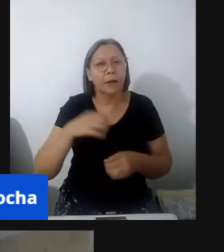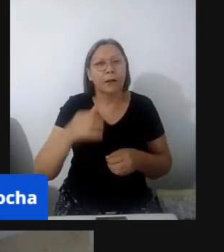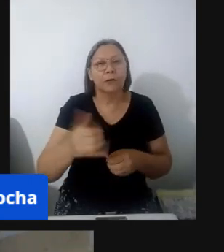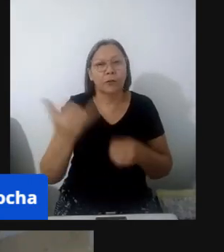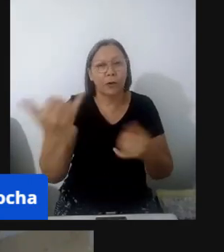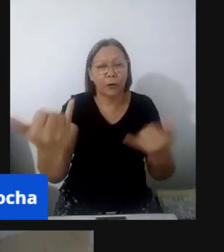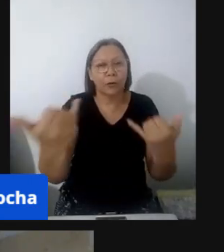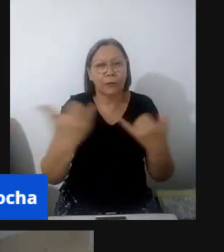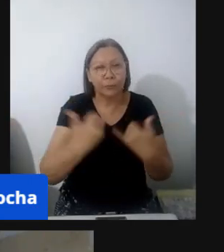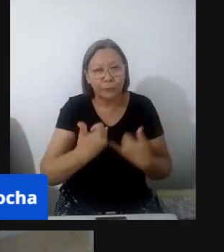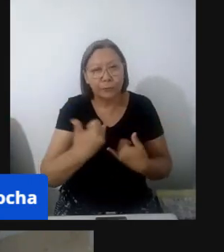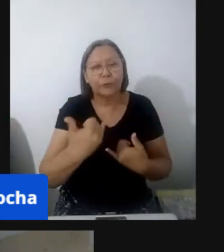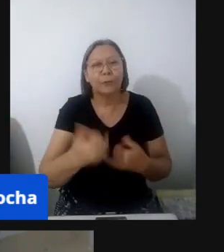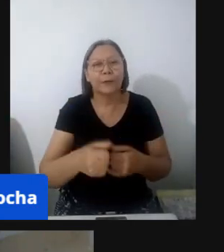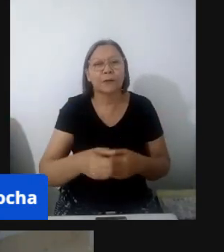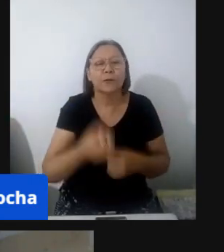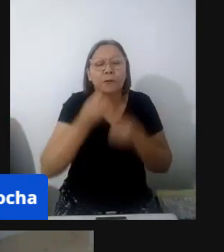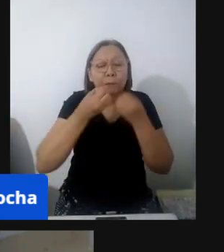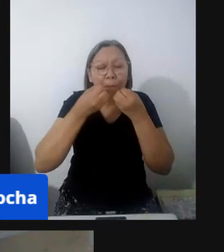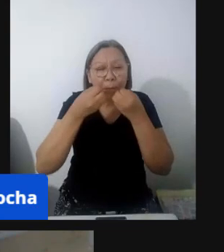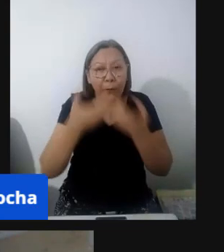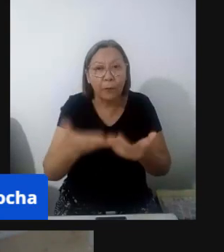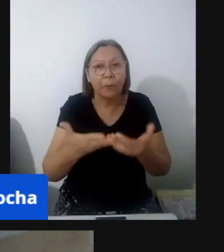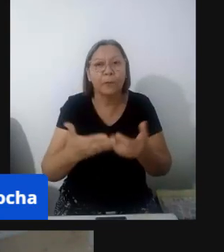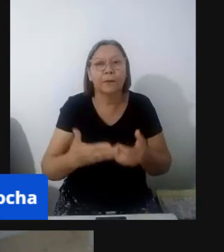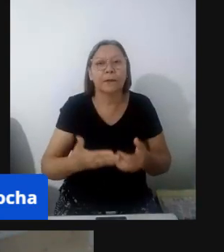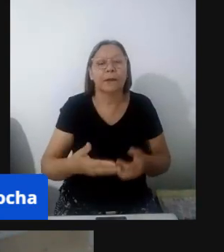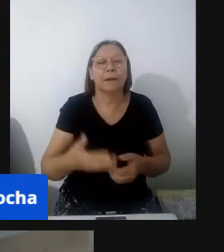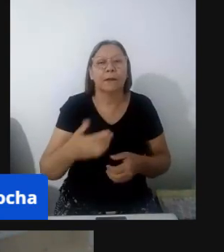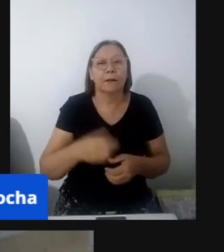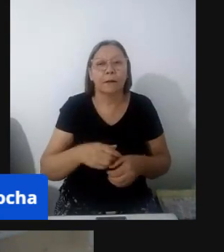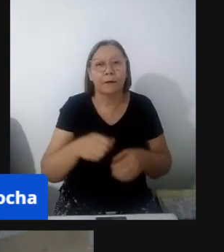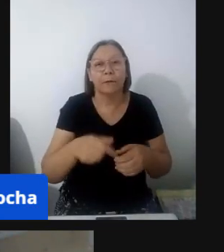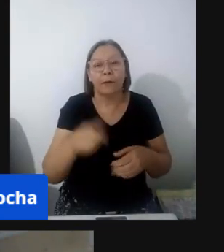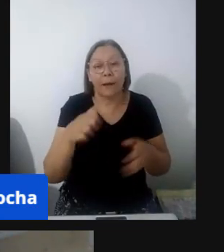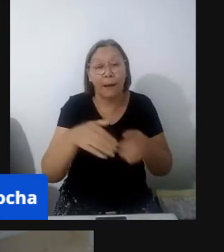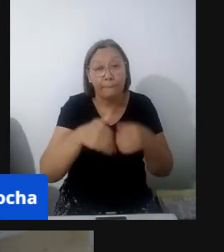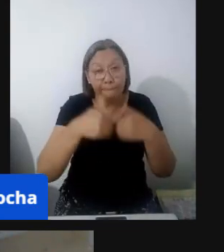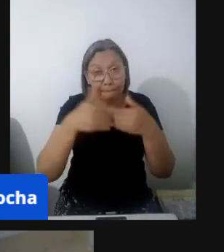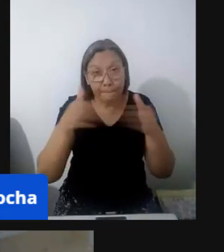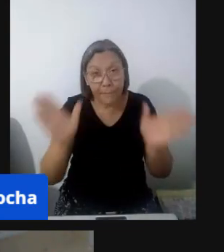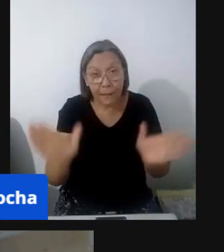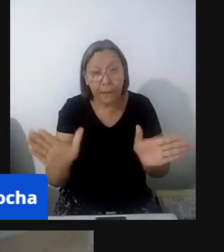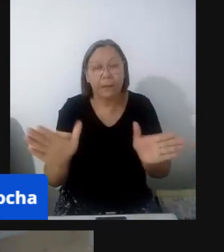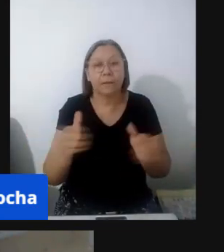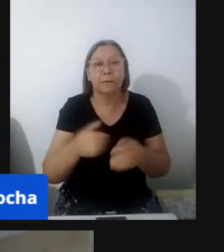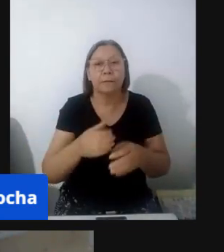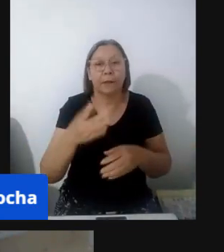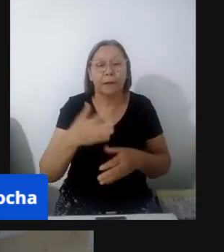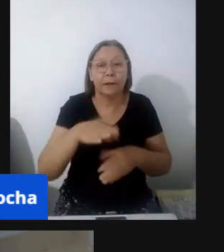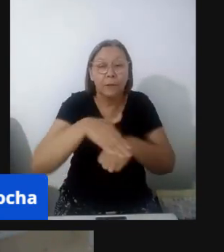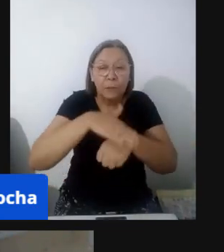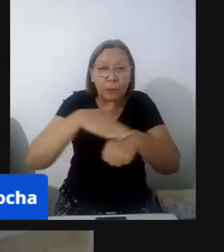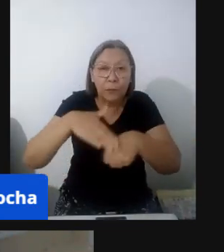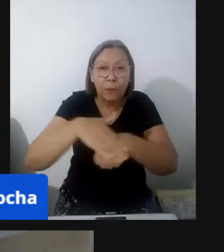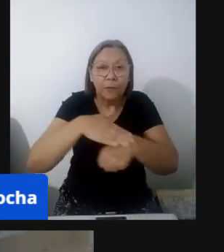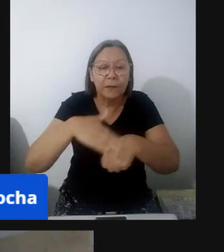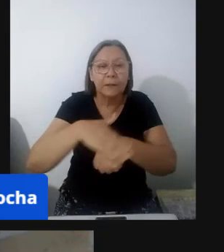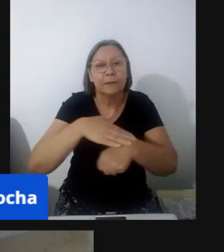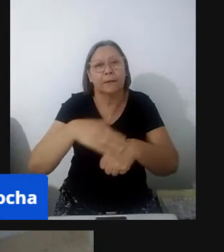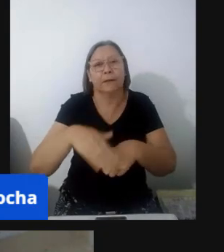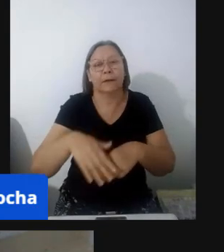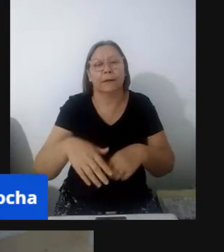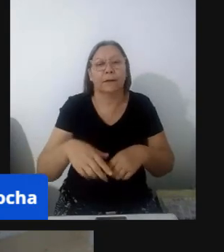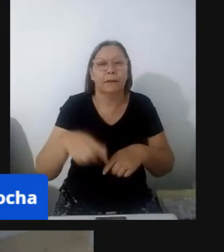estamos aqui mesmo de coração aberto para dialogar com vocês, caso seja preciso, seja em termos de matemática, que é o